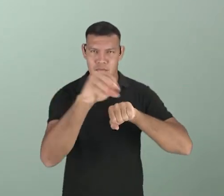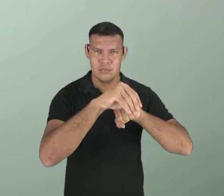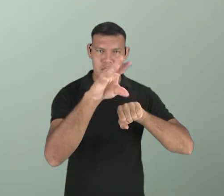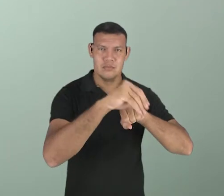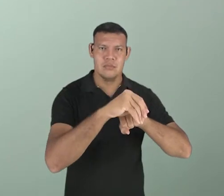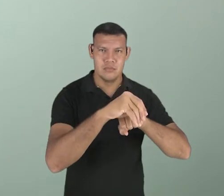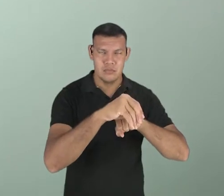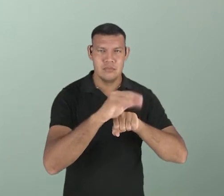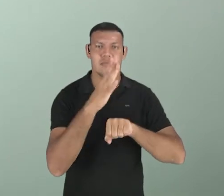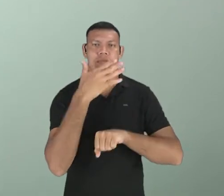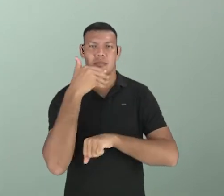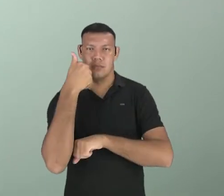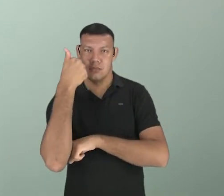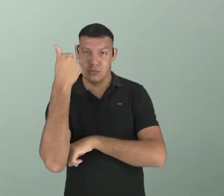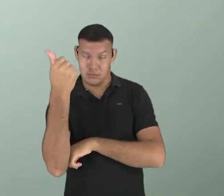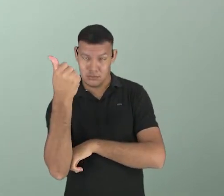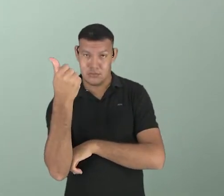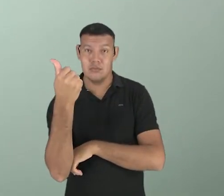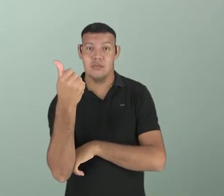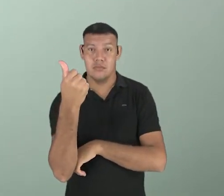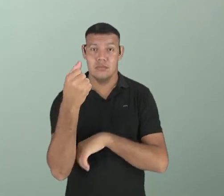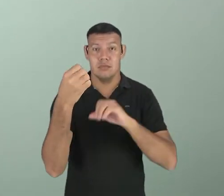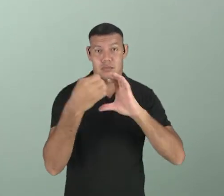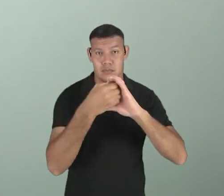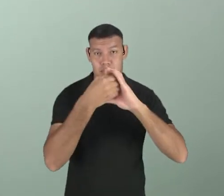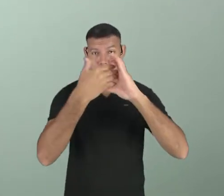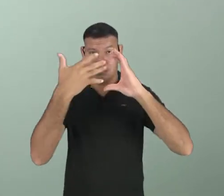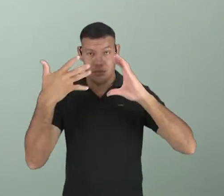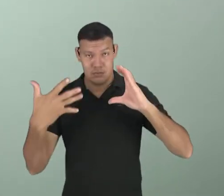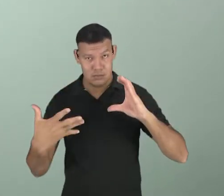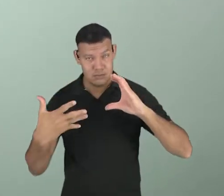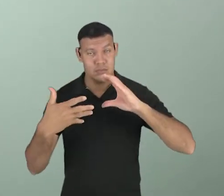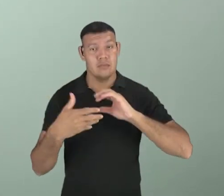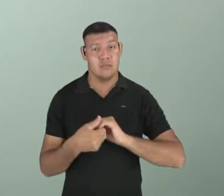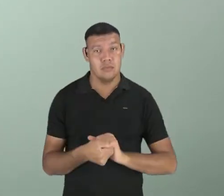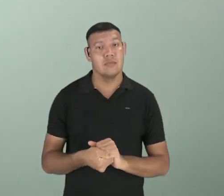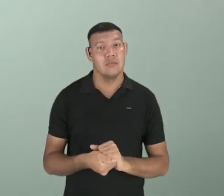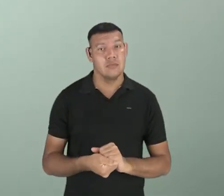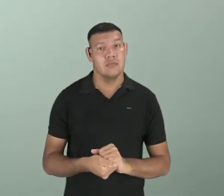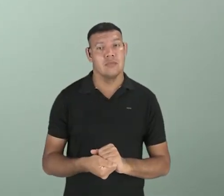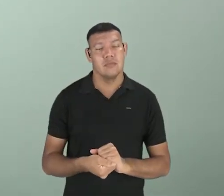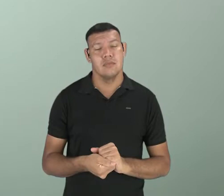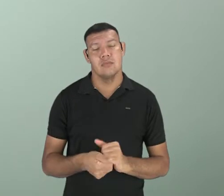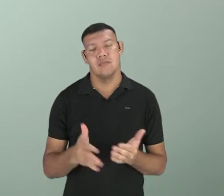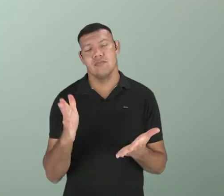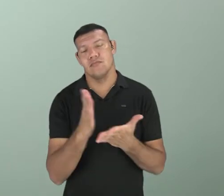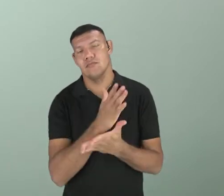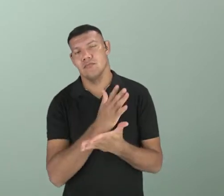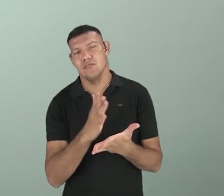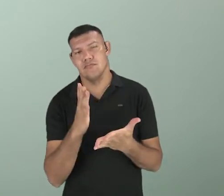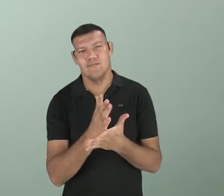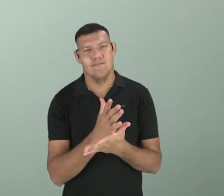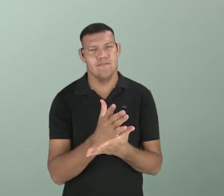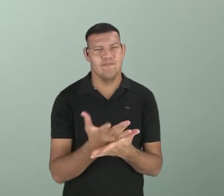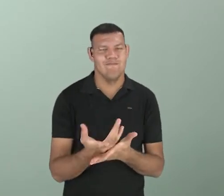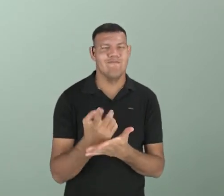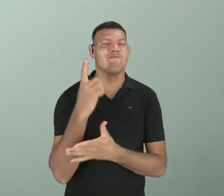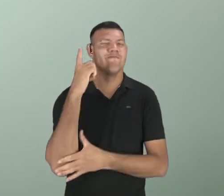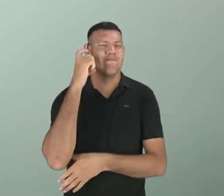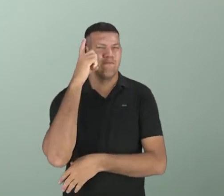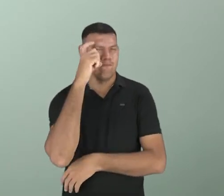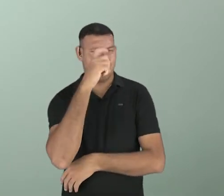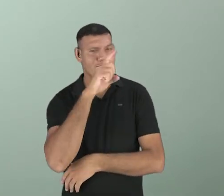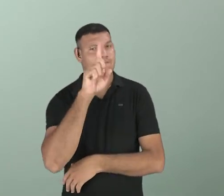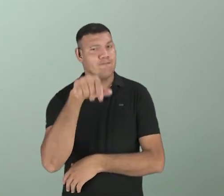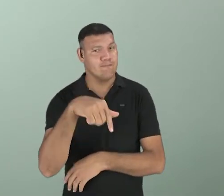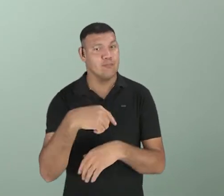e possa melhorar aí nesse aspecto do que muitos consideram não ser tão fácil,